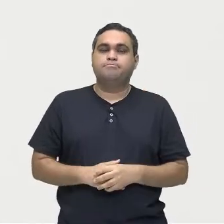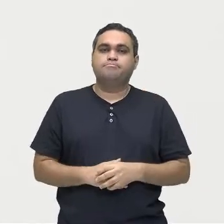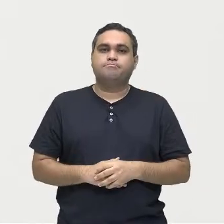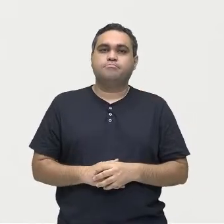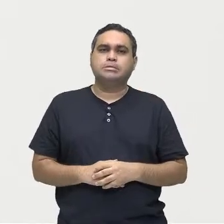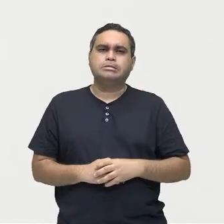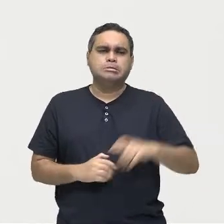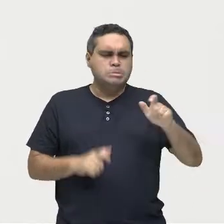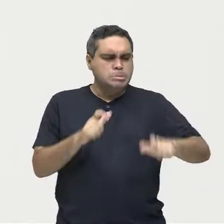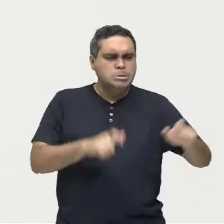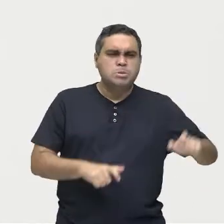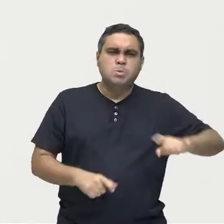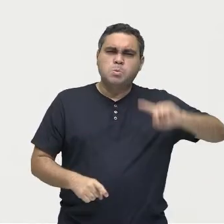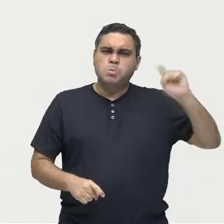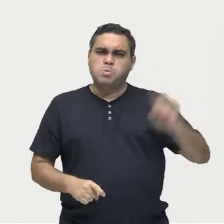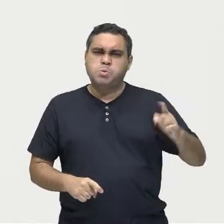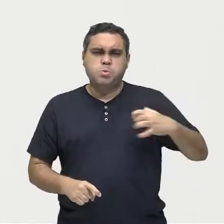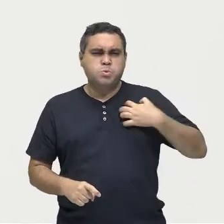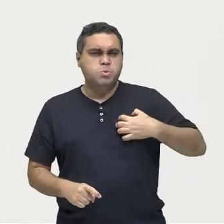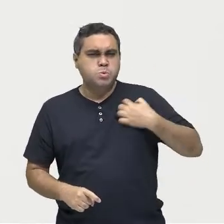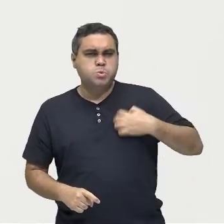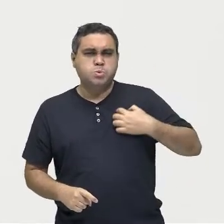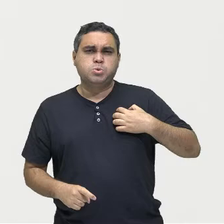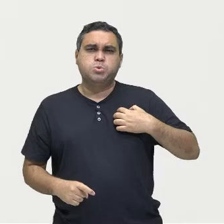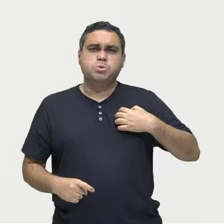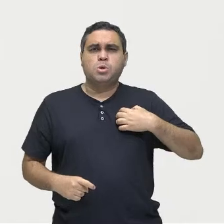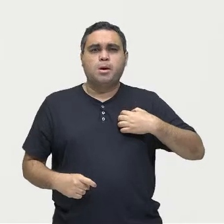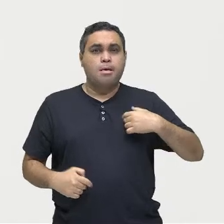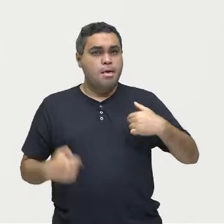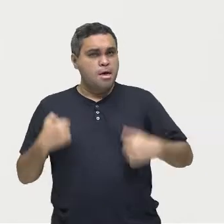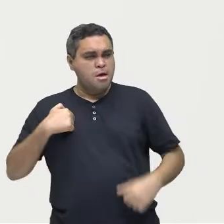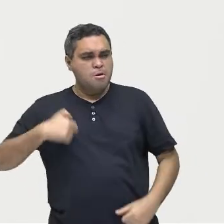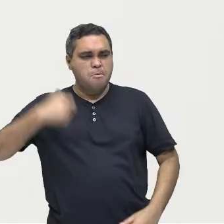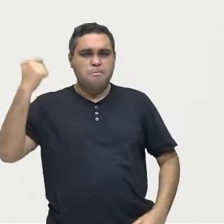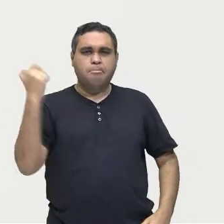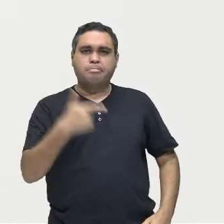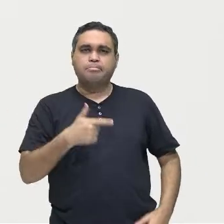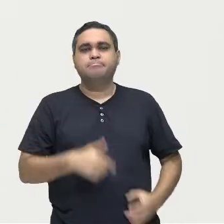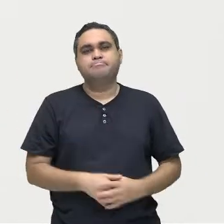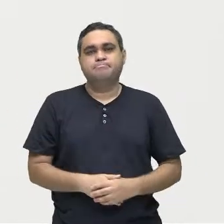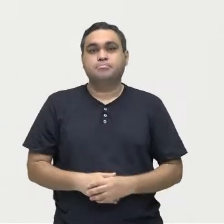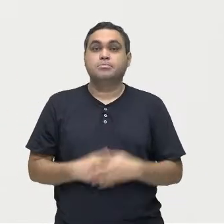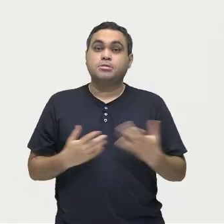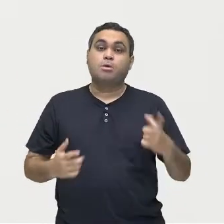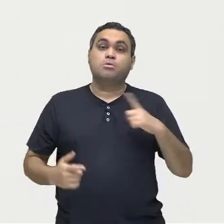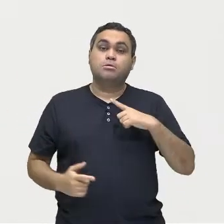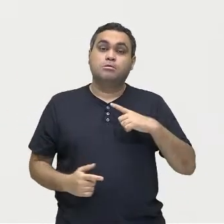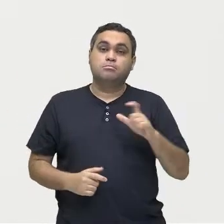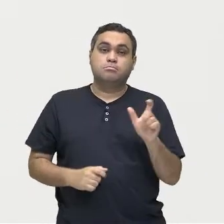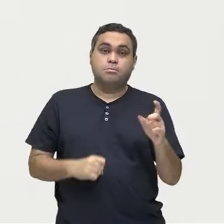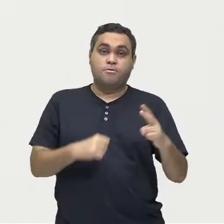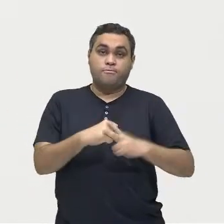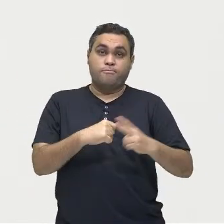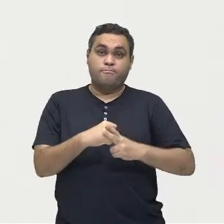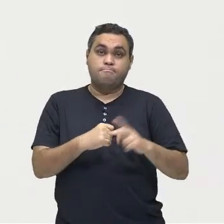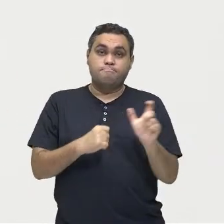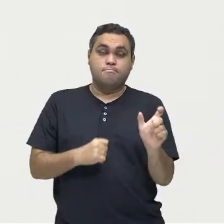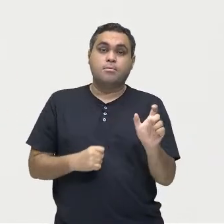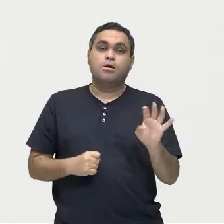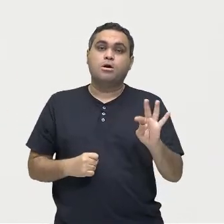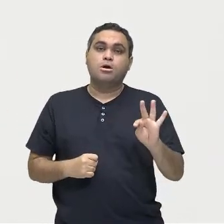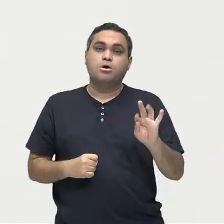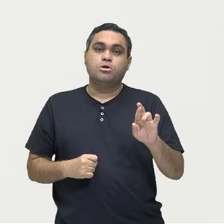de tanta raiva quanto eu. Nós temos aqui a presença do verbo trovejar, só que está no